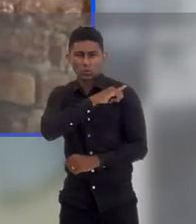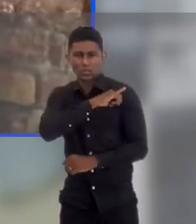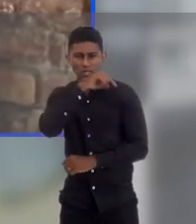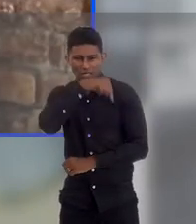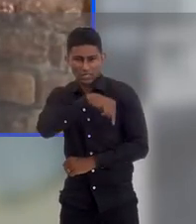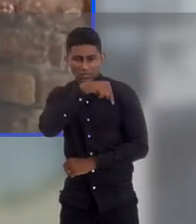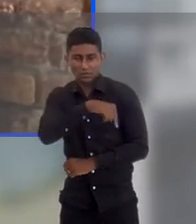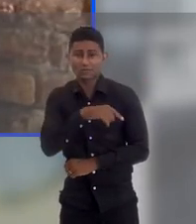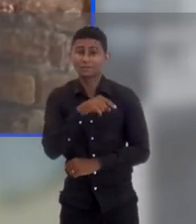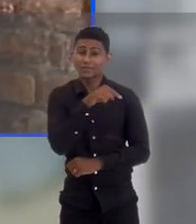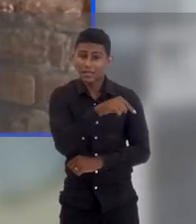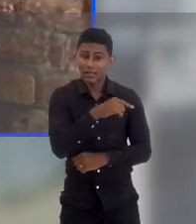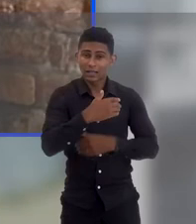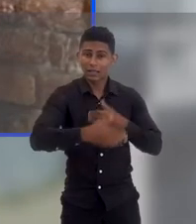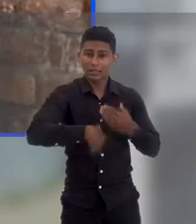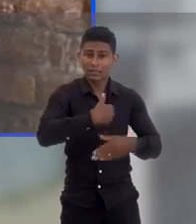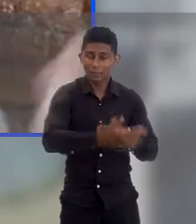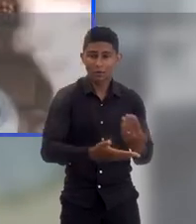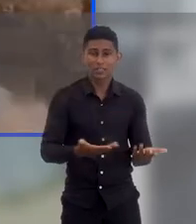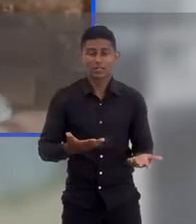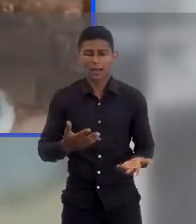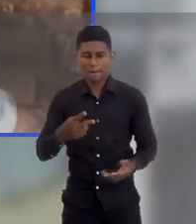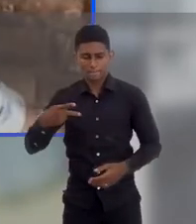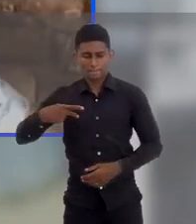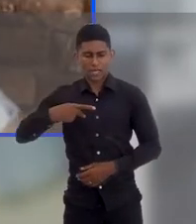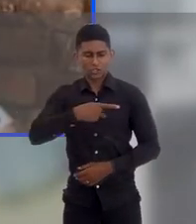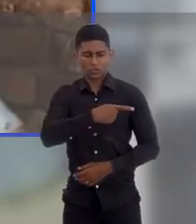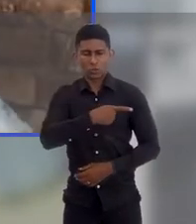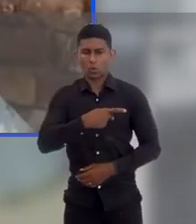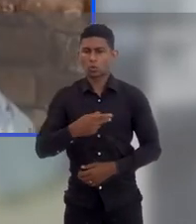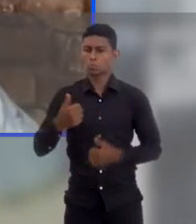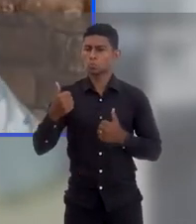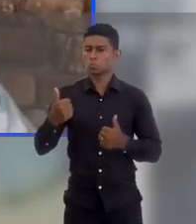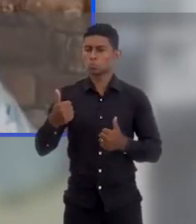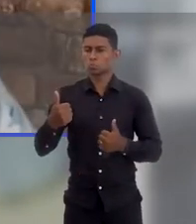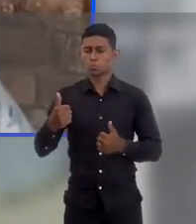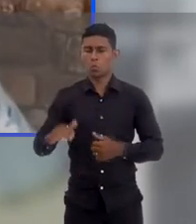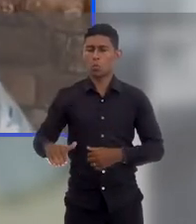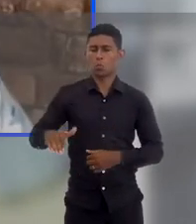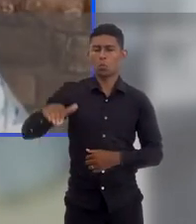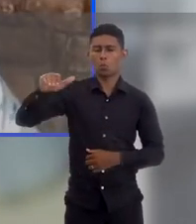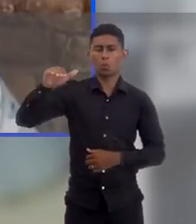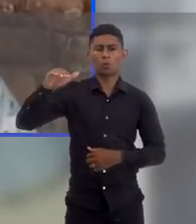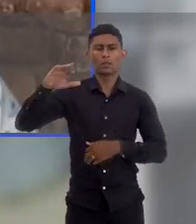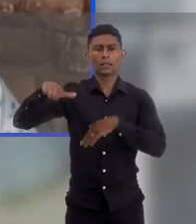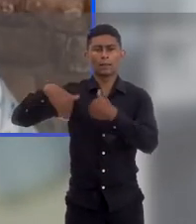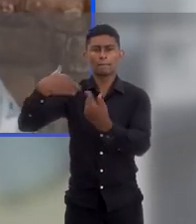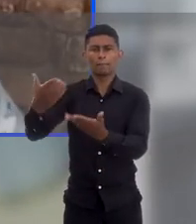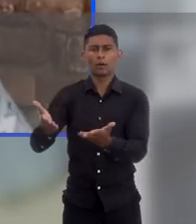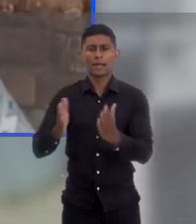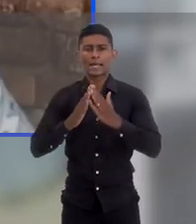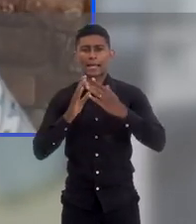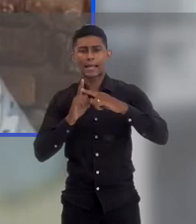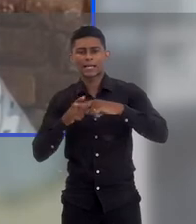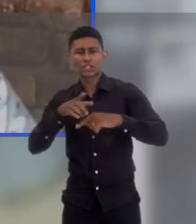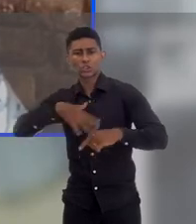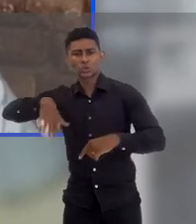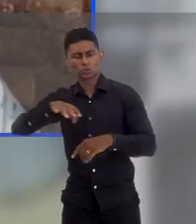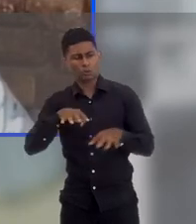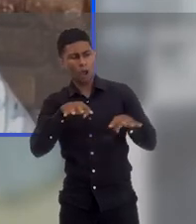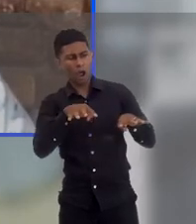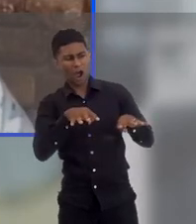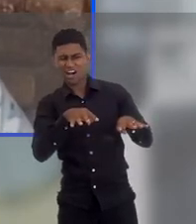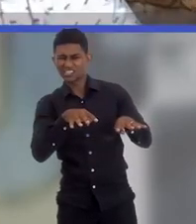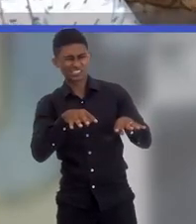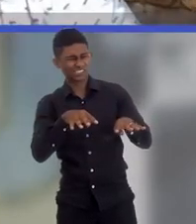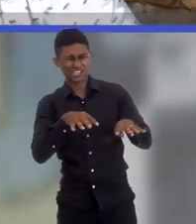e acaba fazendo tanto sucesso que incomoda a própria igreja e acontecem coisas pesadíssimas com ele, mas ele